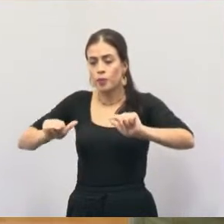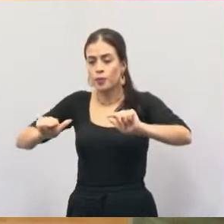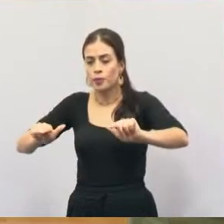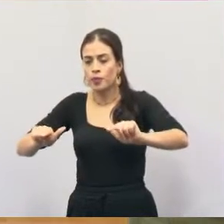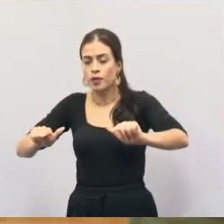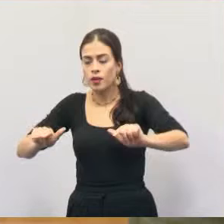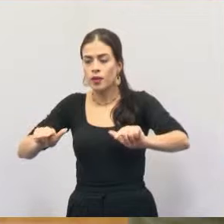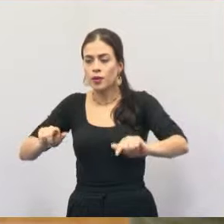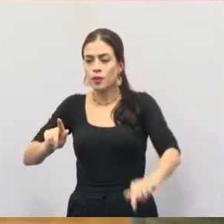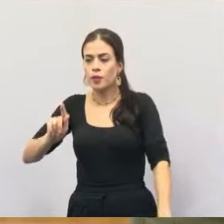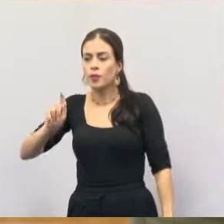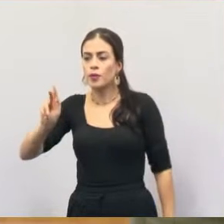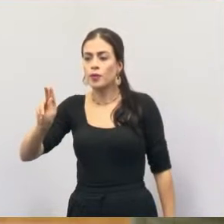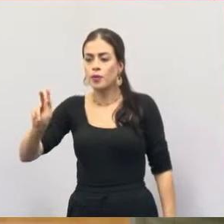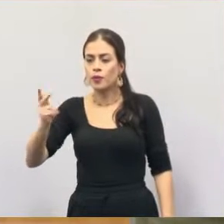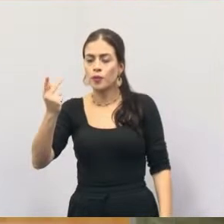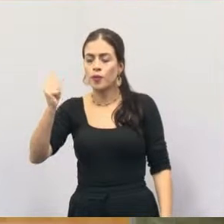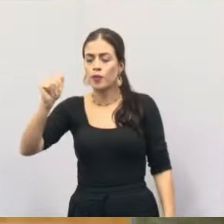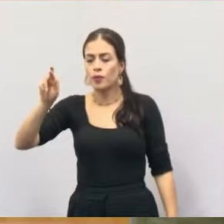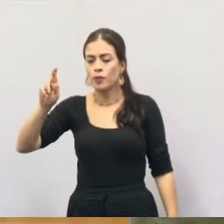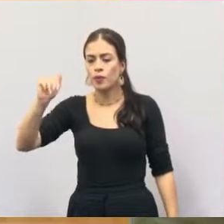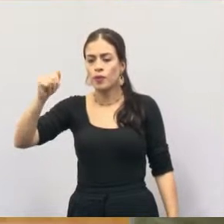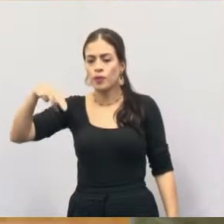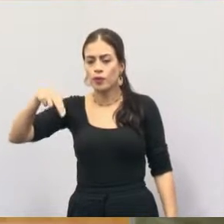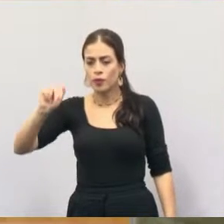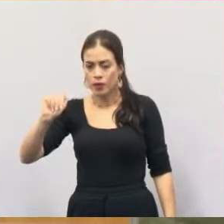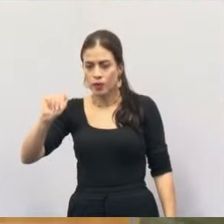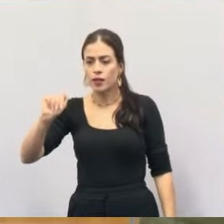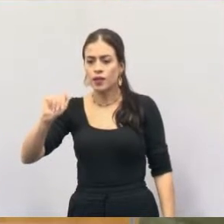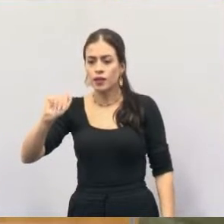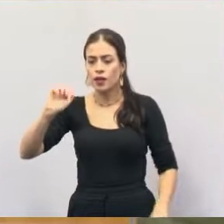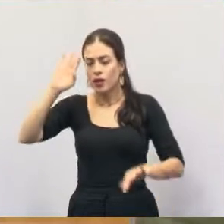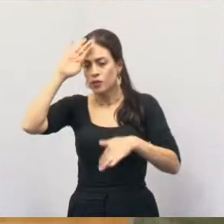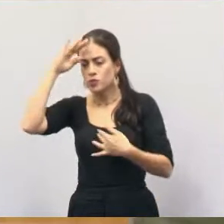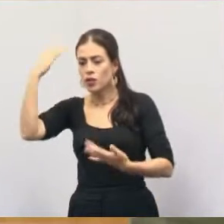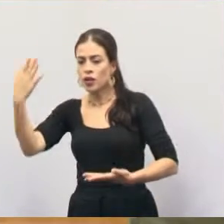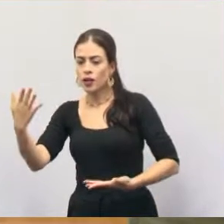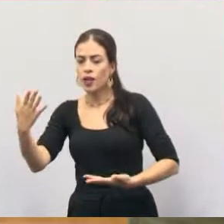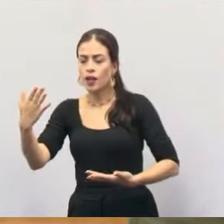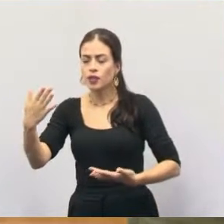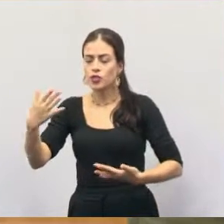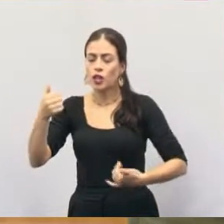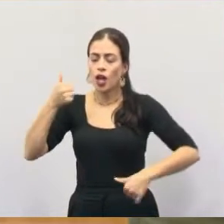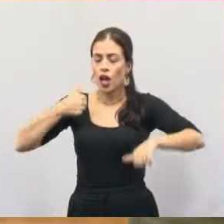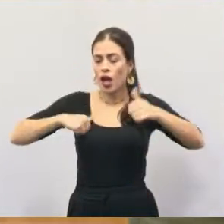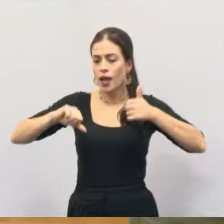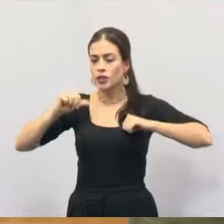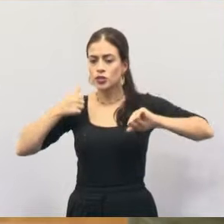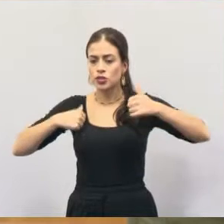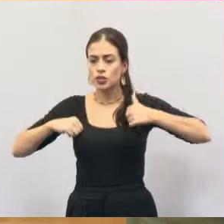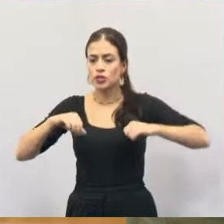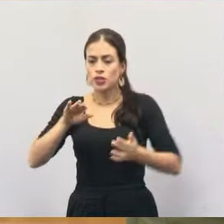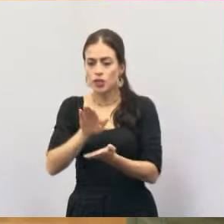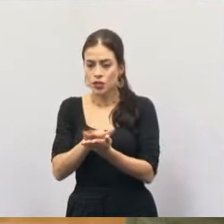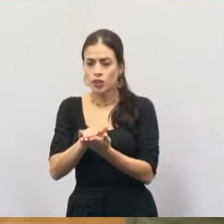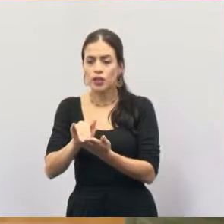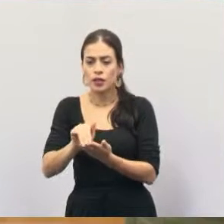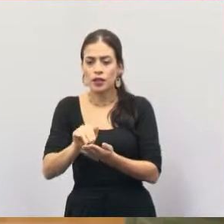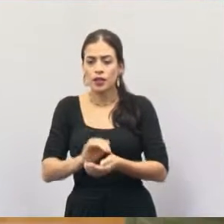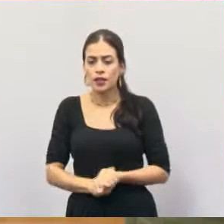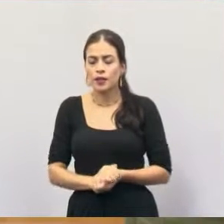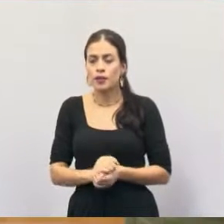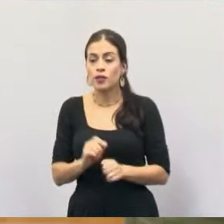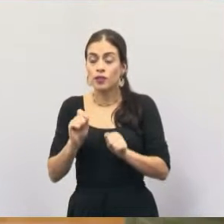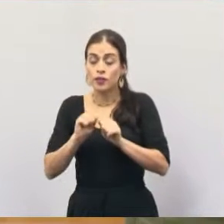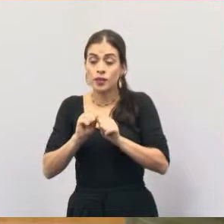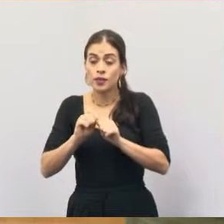Guarana Ramos e solenidade em homenagem aos artistas jacarienses, a ser realizada em sessão ordinária do